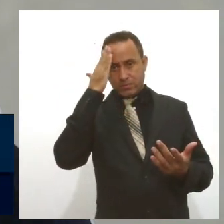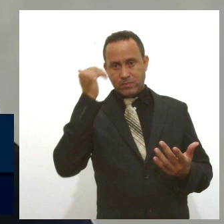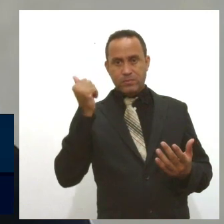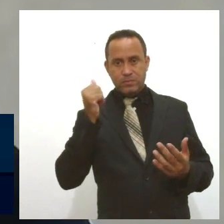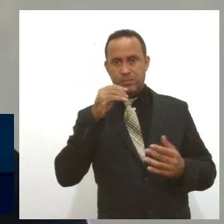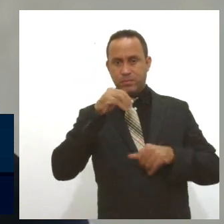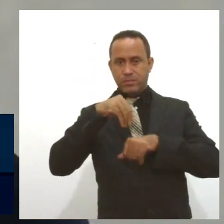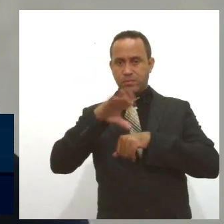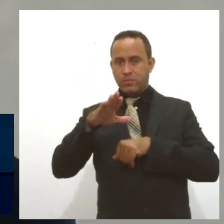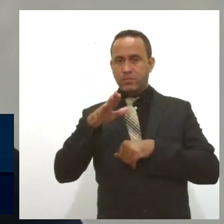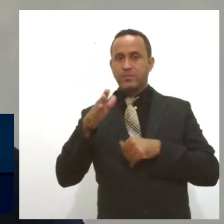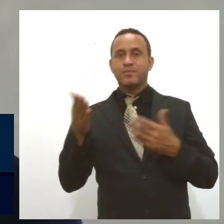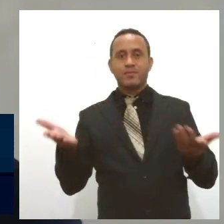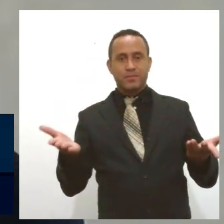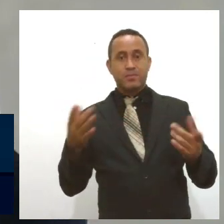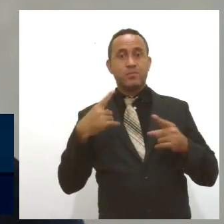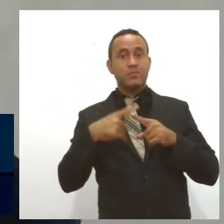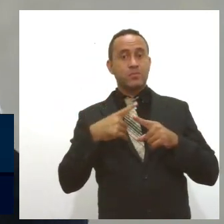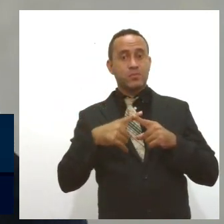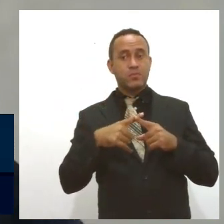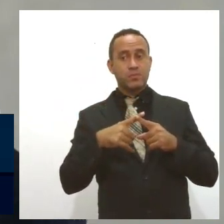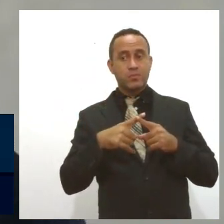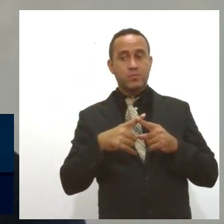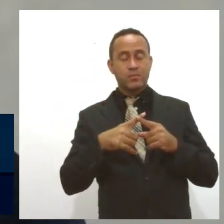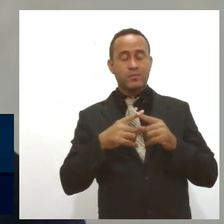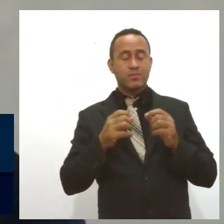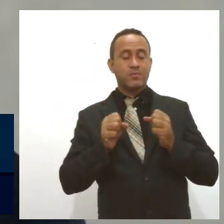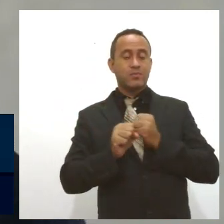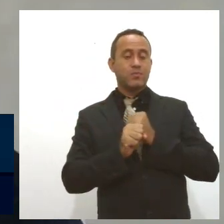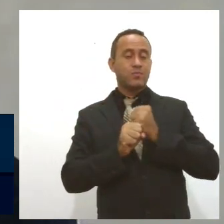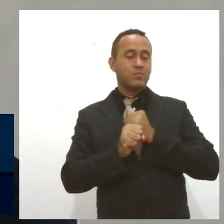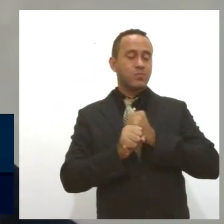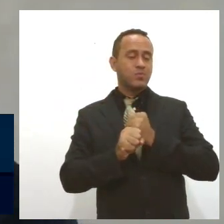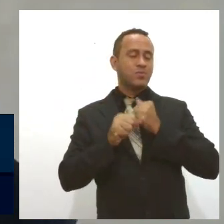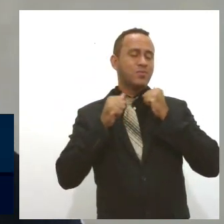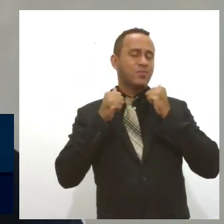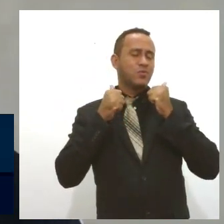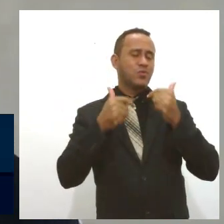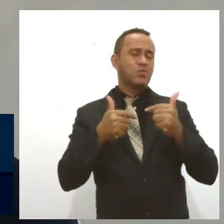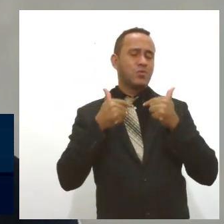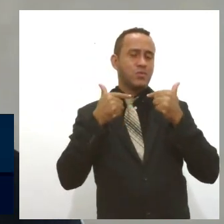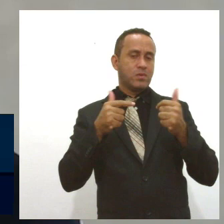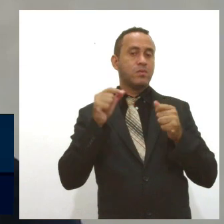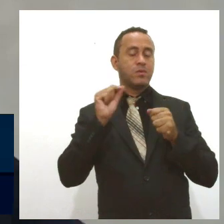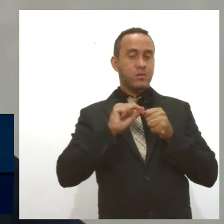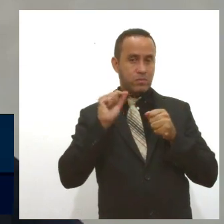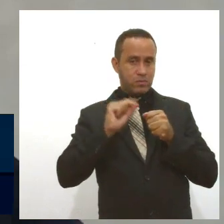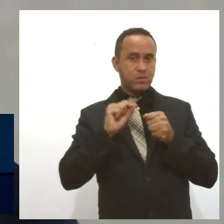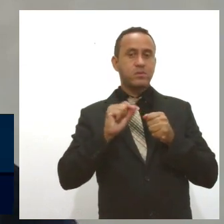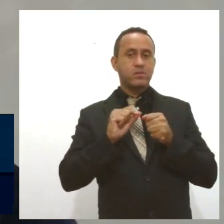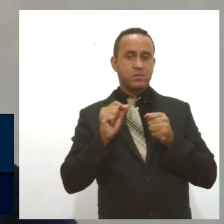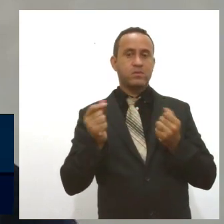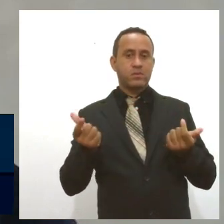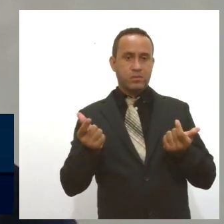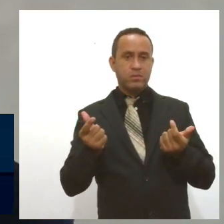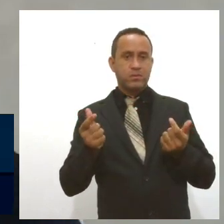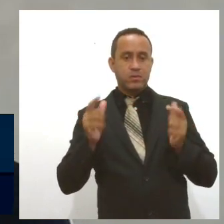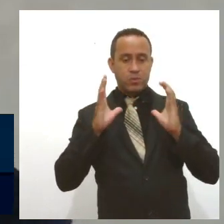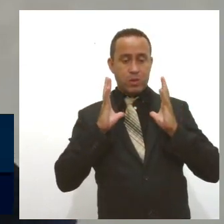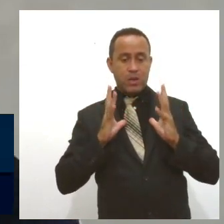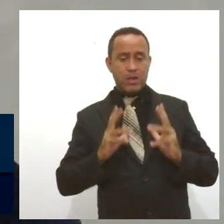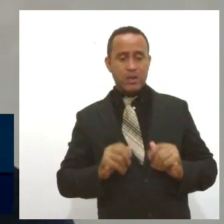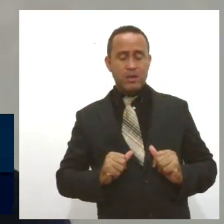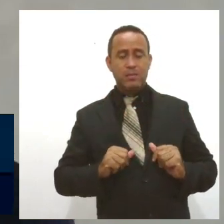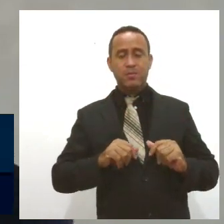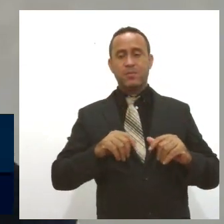uma notícia dessas, porque ao longo do tempo a gente tem lutado para que fosse feito uma limpeza